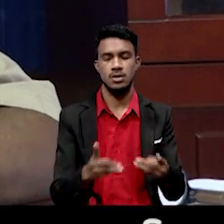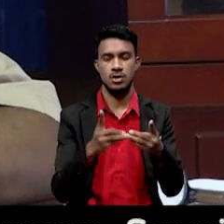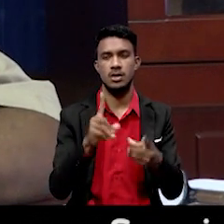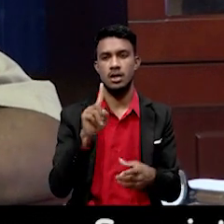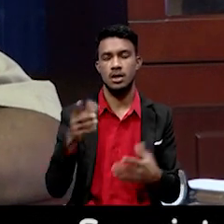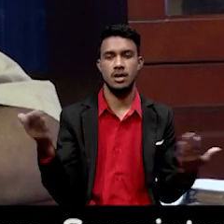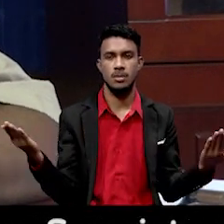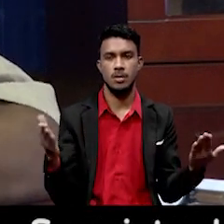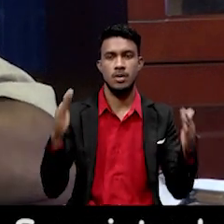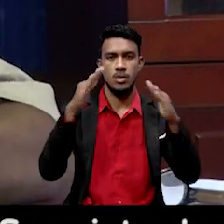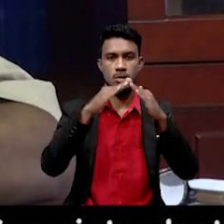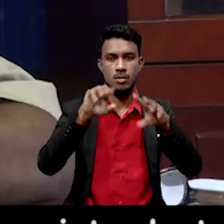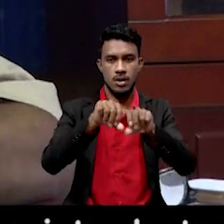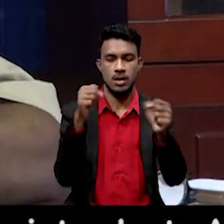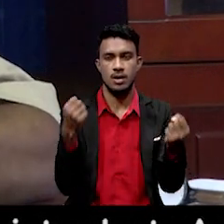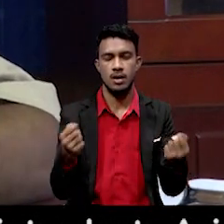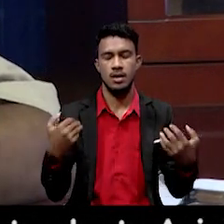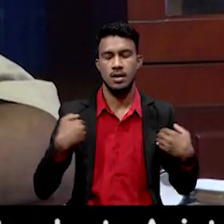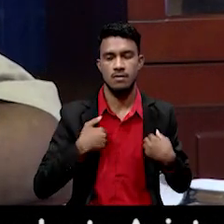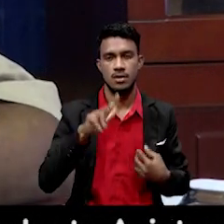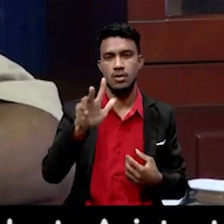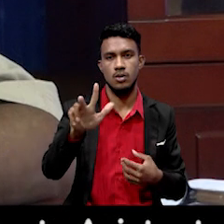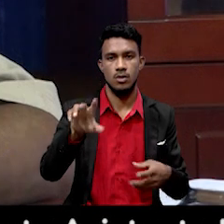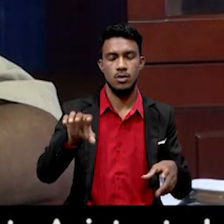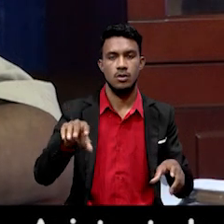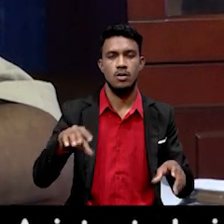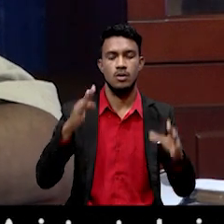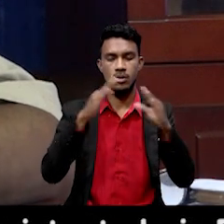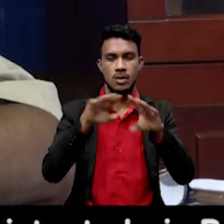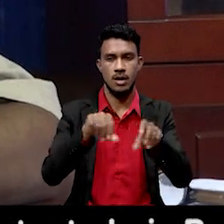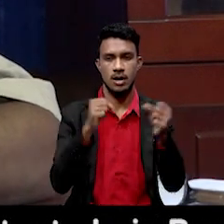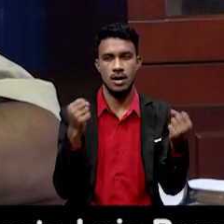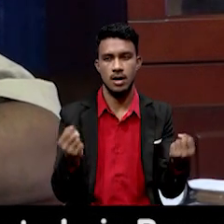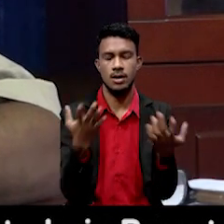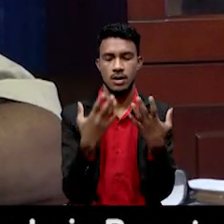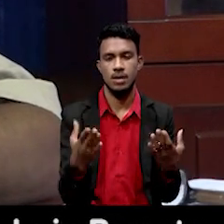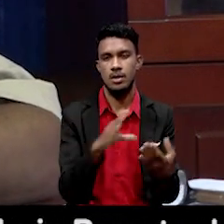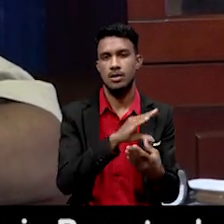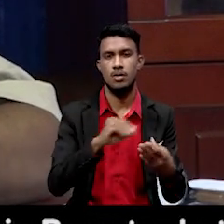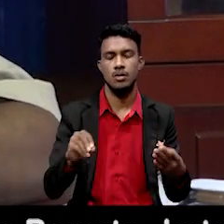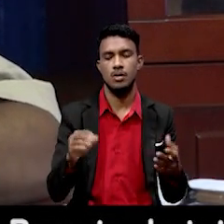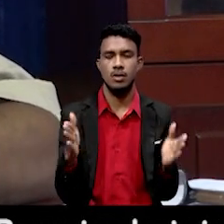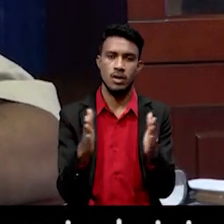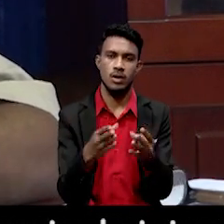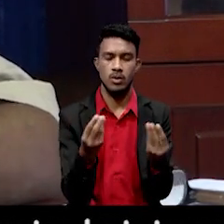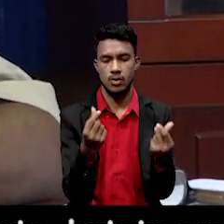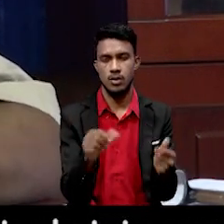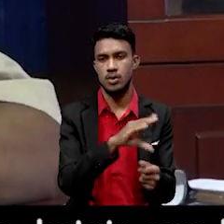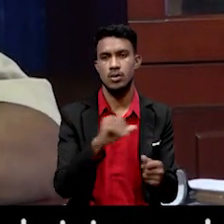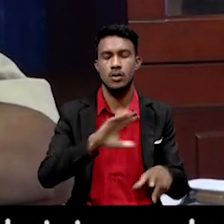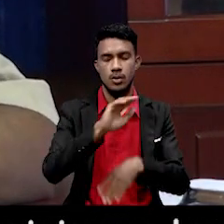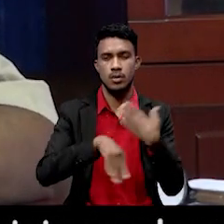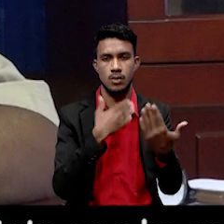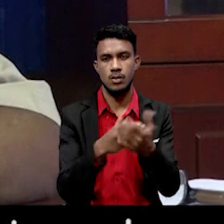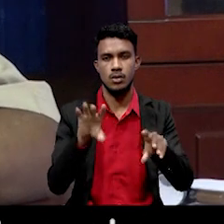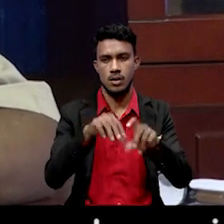sirene uma at, ya kategori tolu. Uma at kamang, at natong, ho at total. Sirene, depois kita